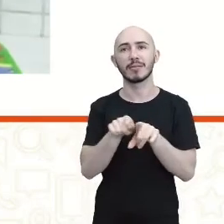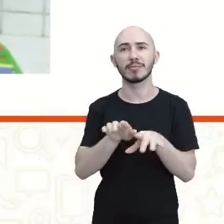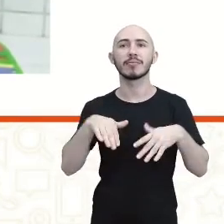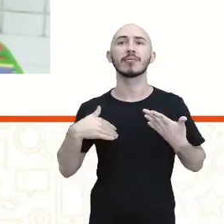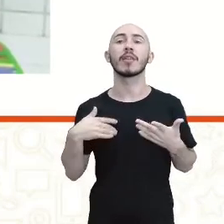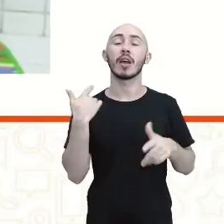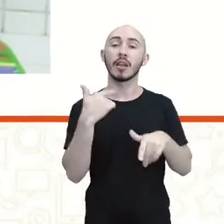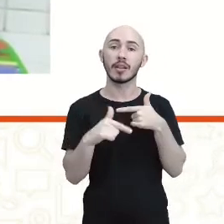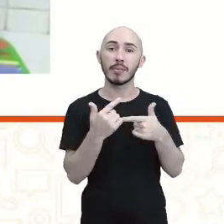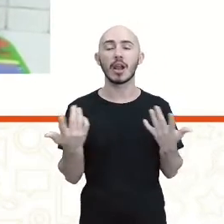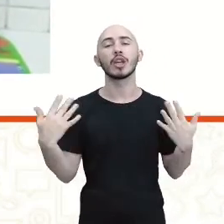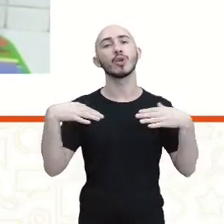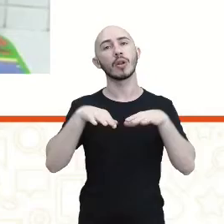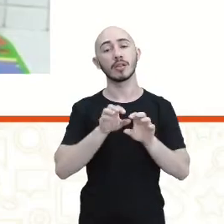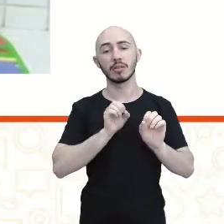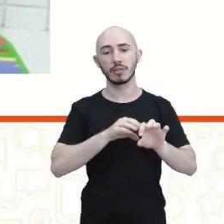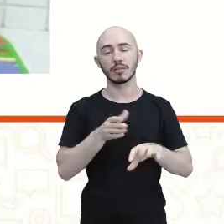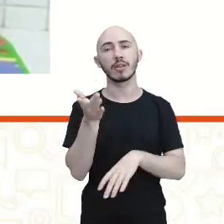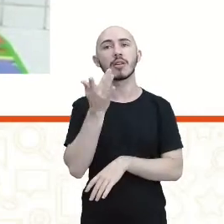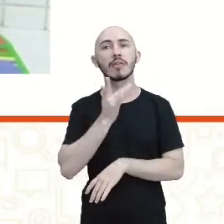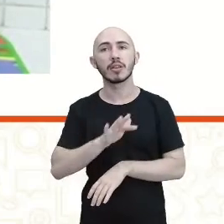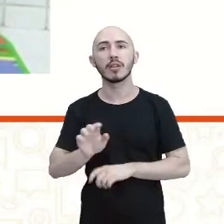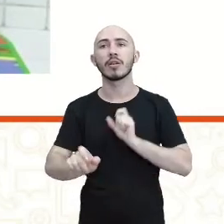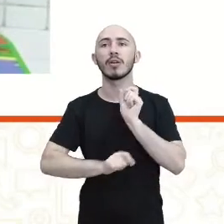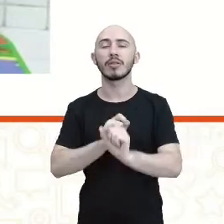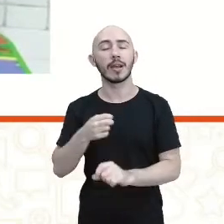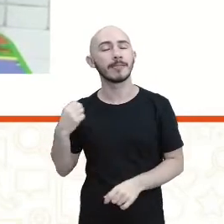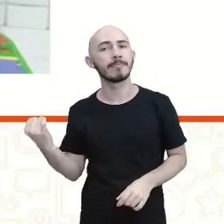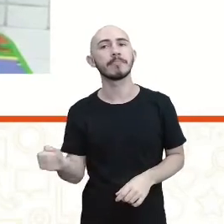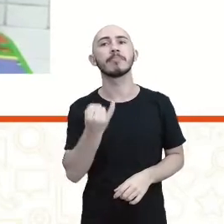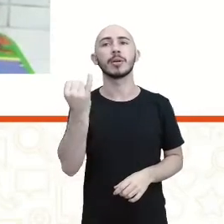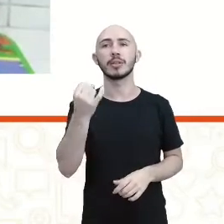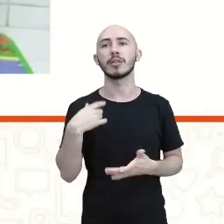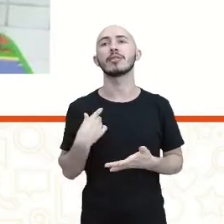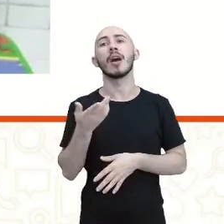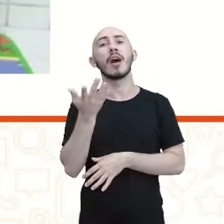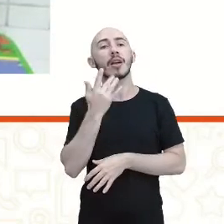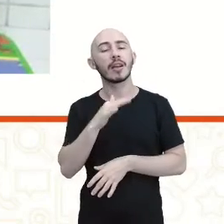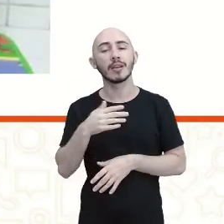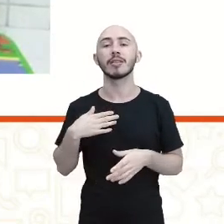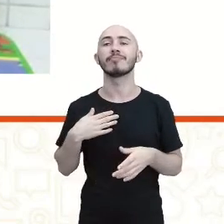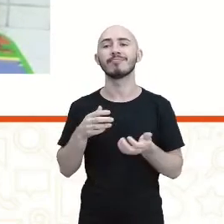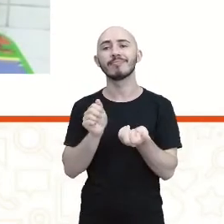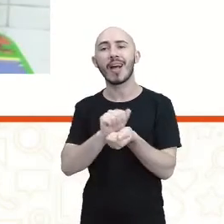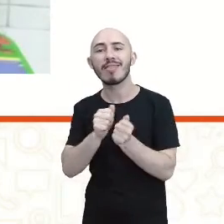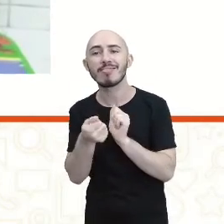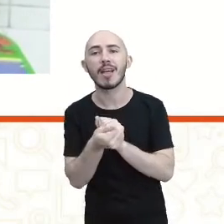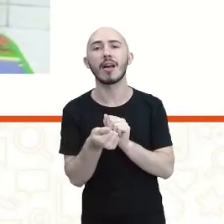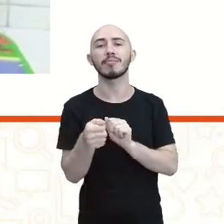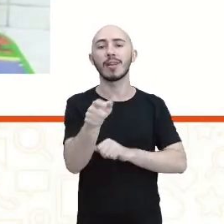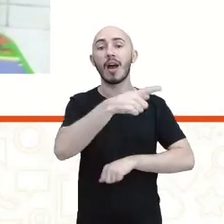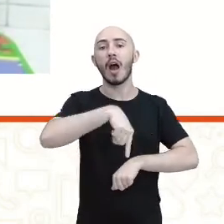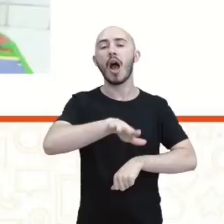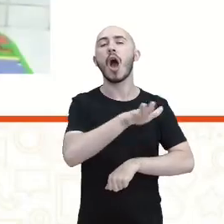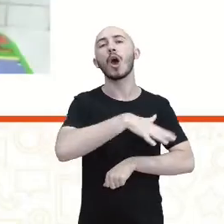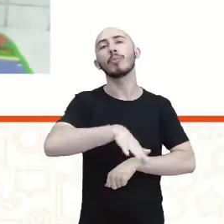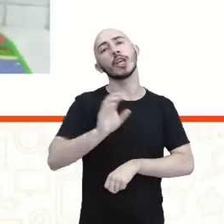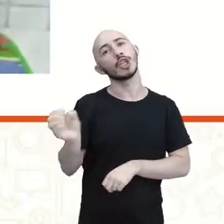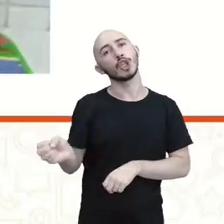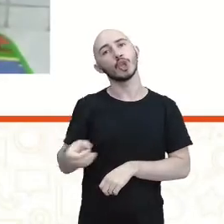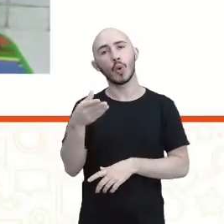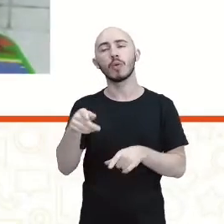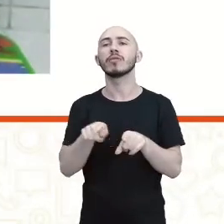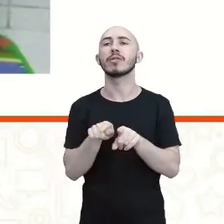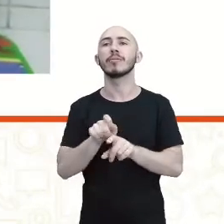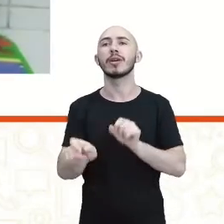Trabalhar na inclusão na educação infantil é muito importante para que a criança se adapte a esse novo ambiente da creche. Tenha acesso